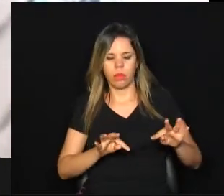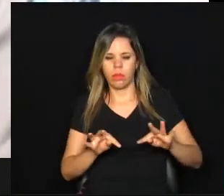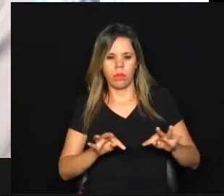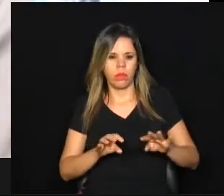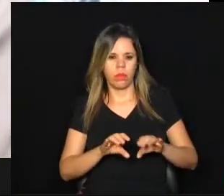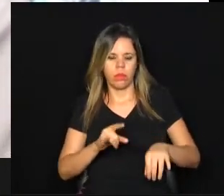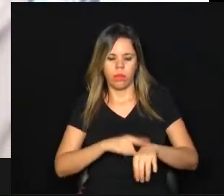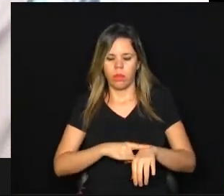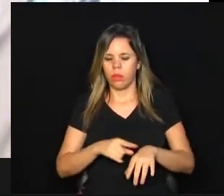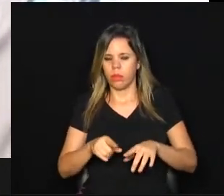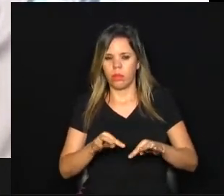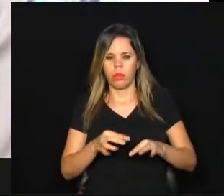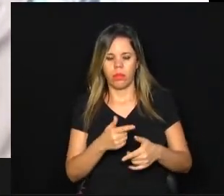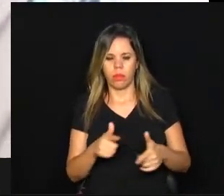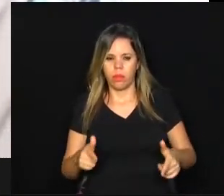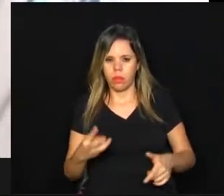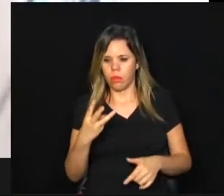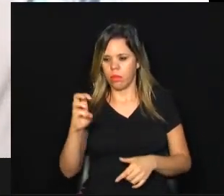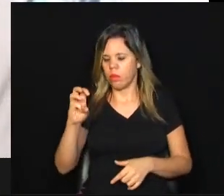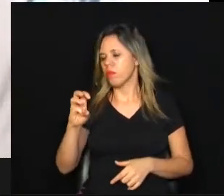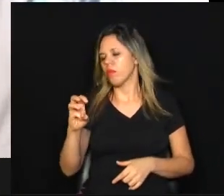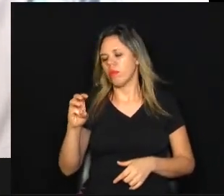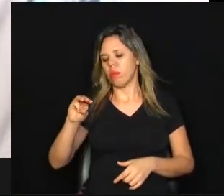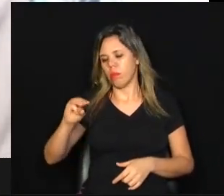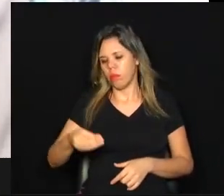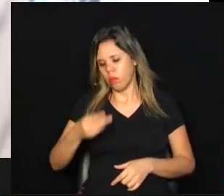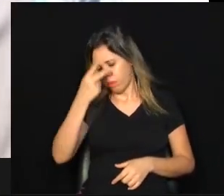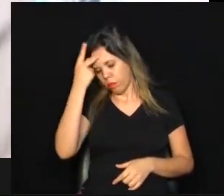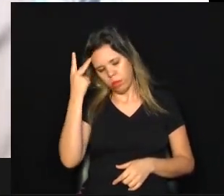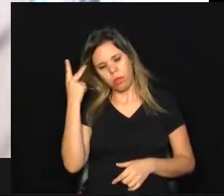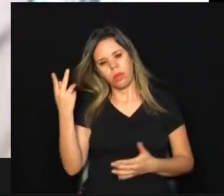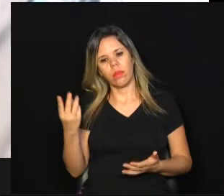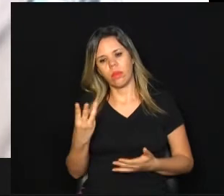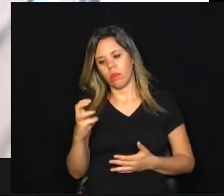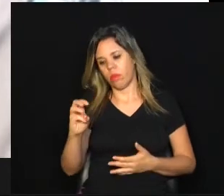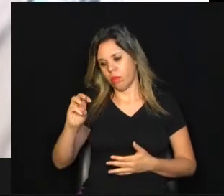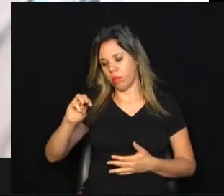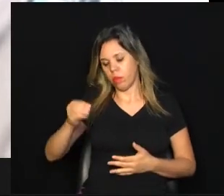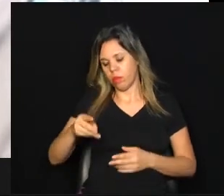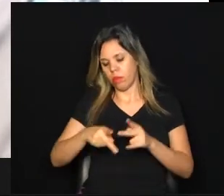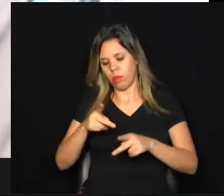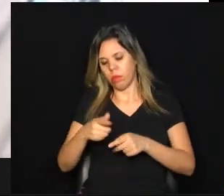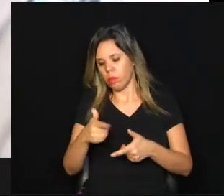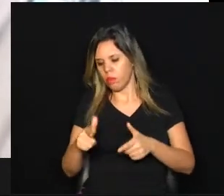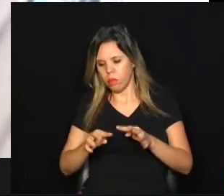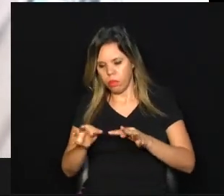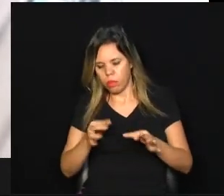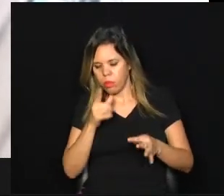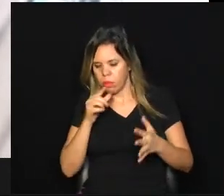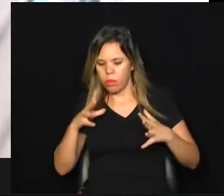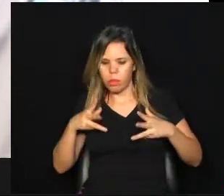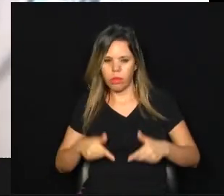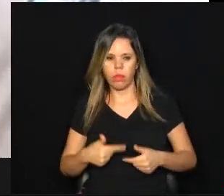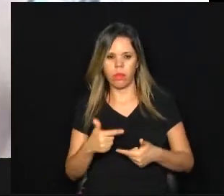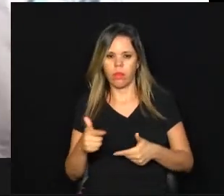falou de 35 milhões de rede de água, acho que seriam 15% da população não tem água tratada,